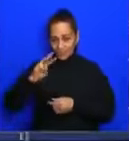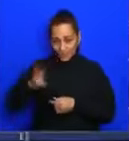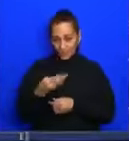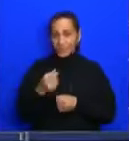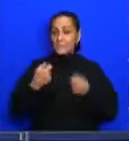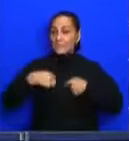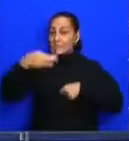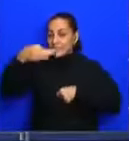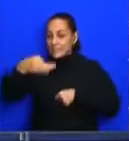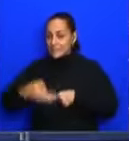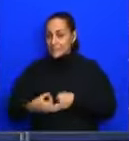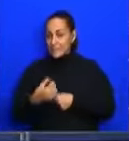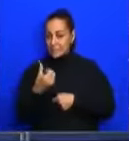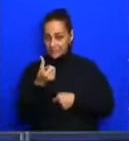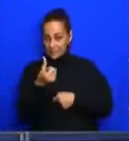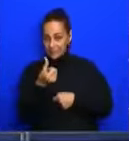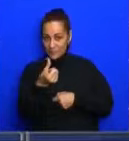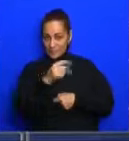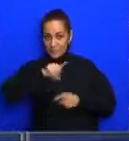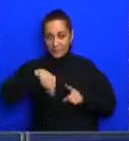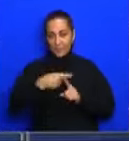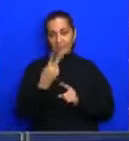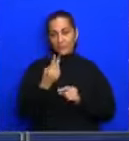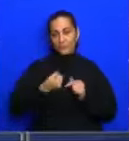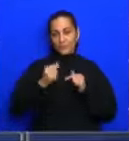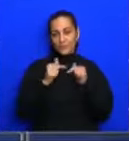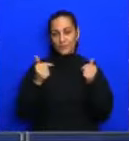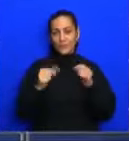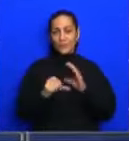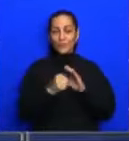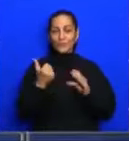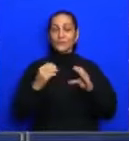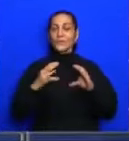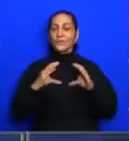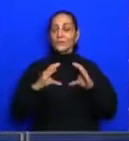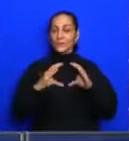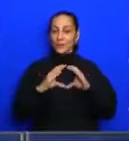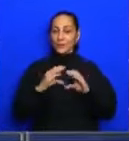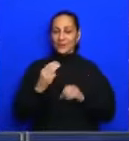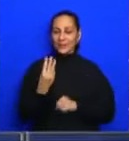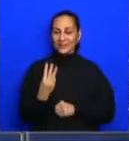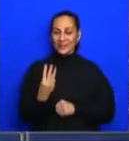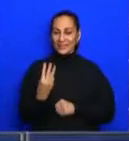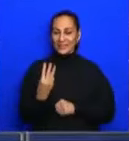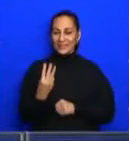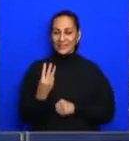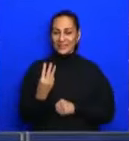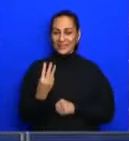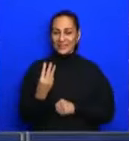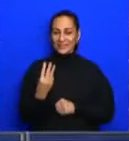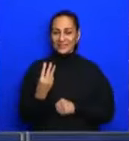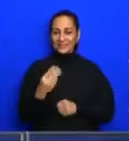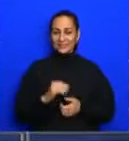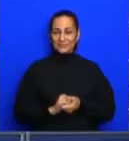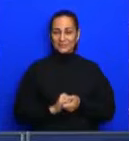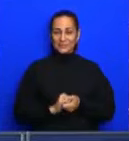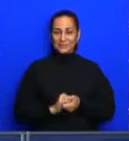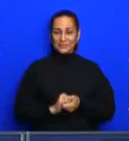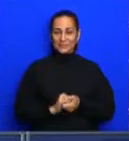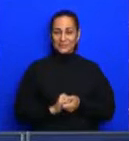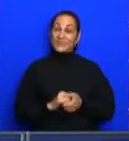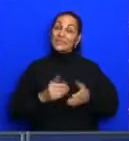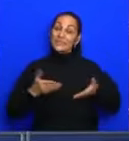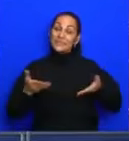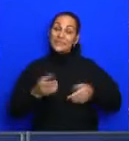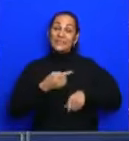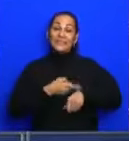de reais, tem que acertar as 6 dezenas e os 2 trevos. Primeiro trevo, 3. Trevo sorteado, 3.